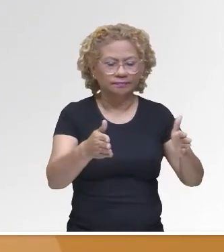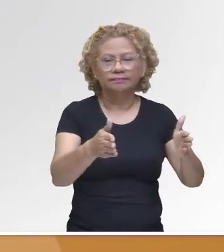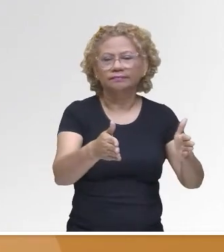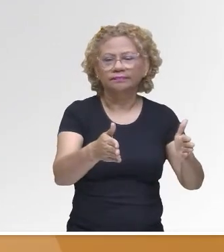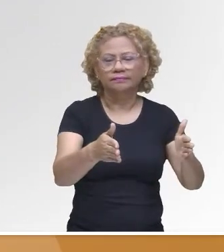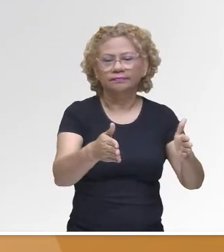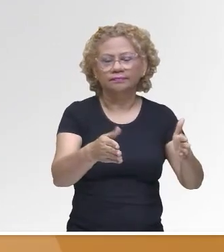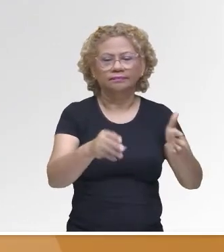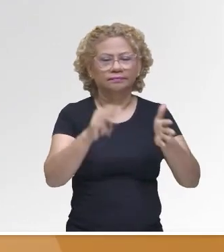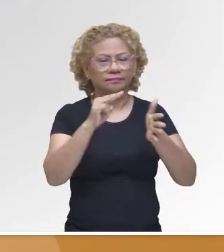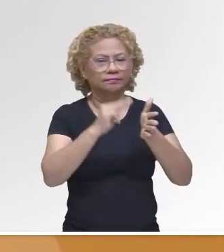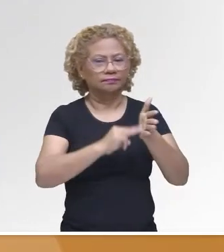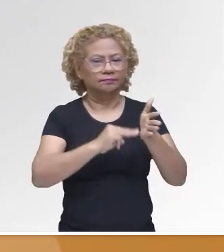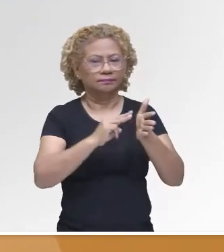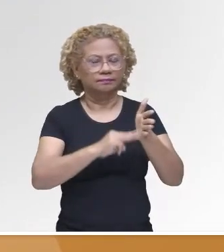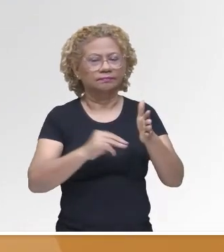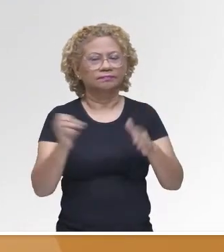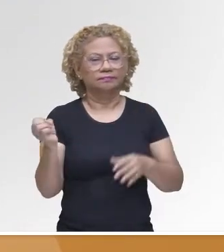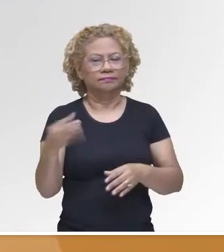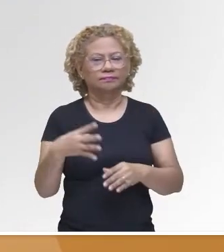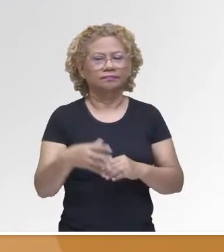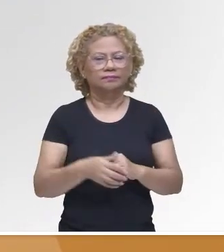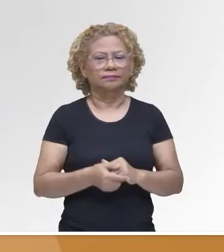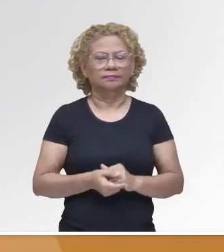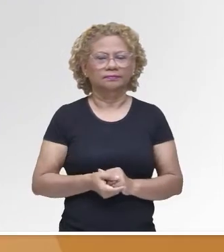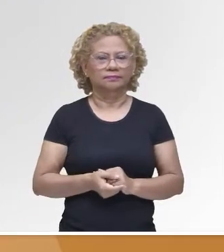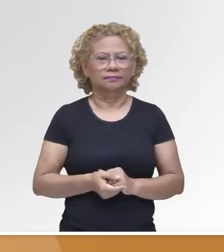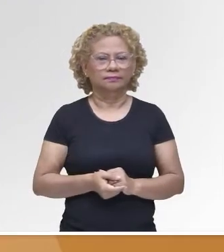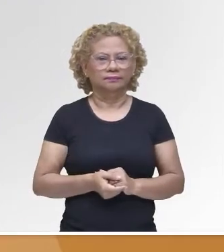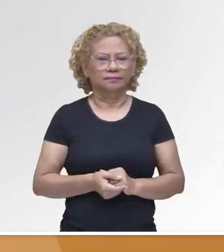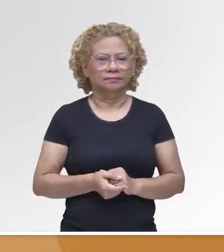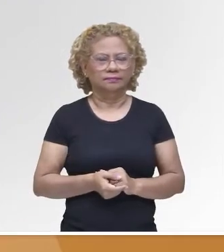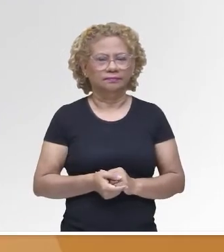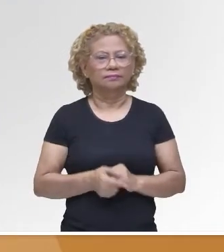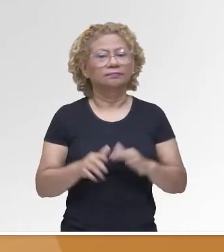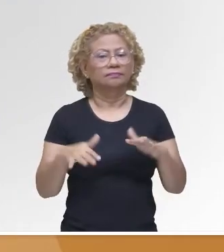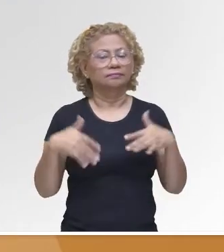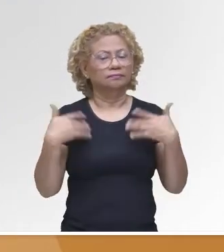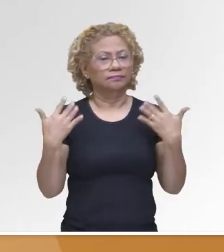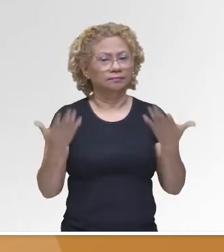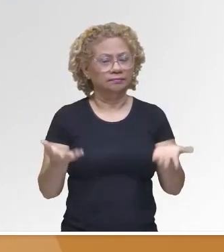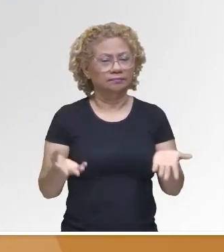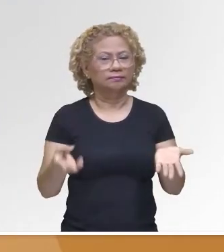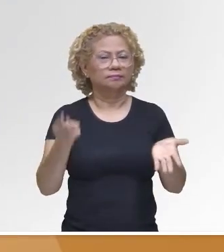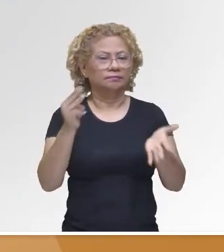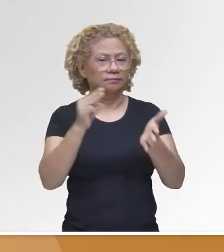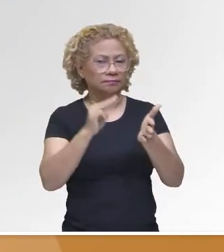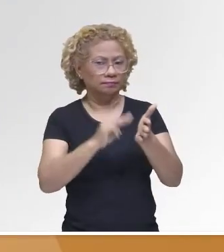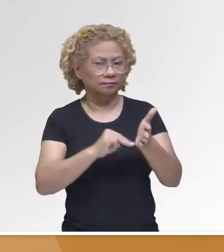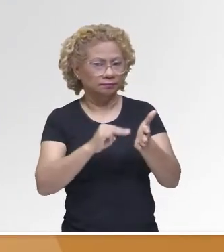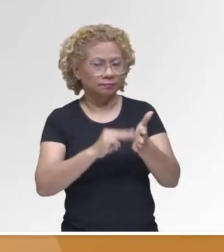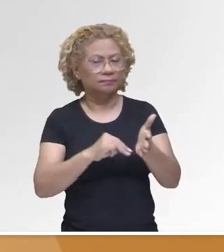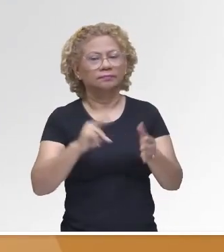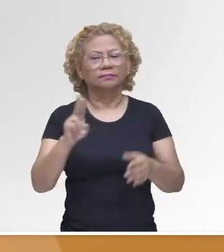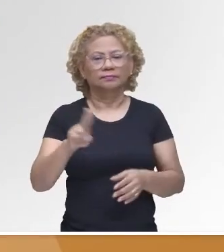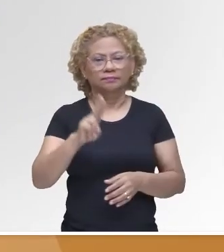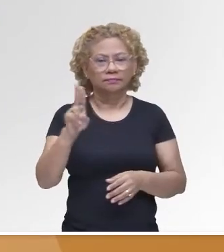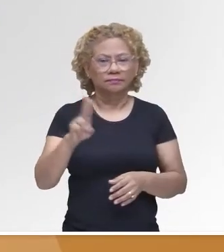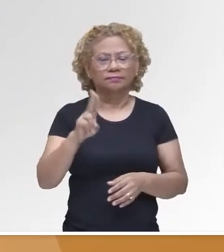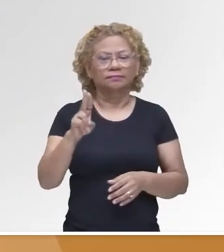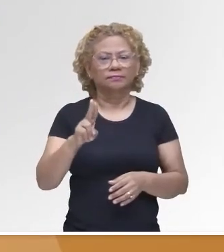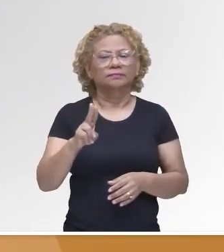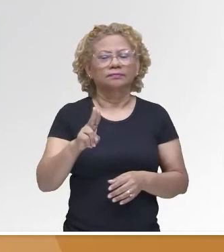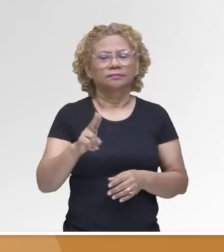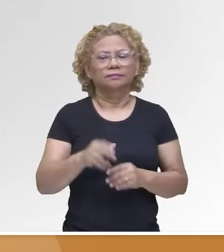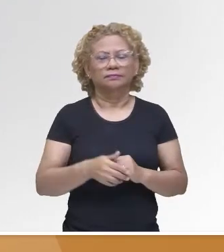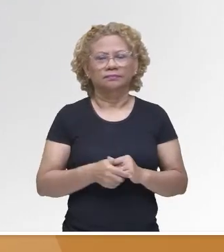novos métodos. Não é isso? Então, um método que foi utilizado para resolver problemas